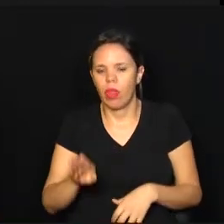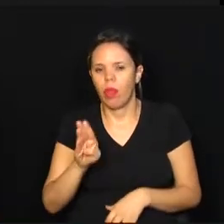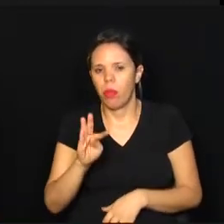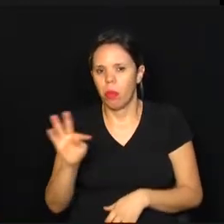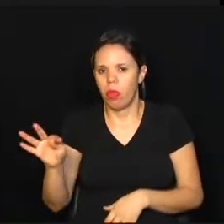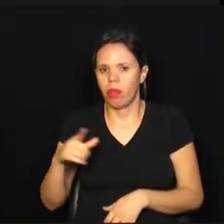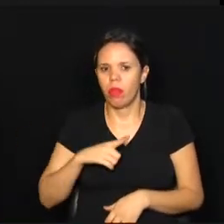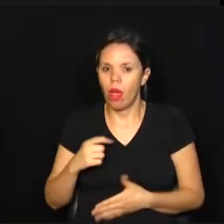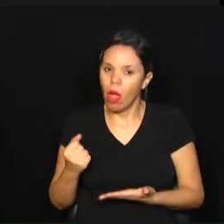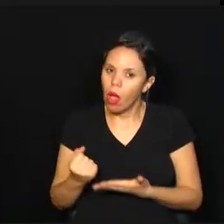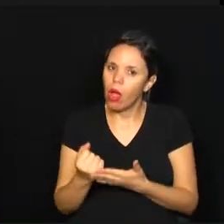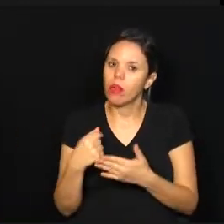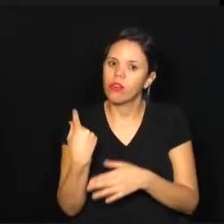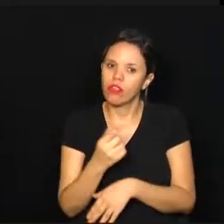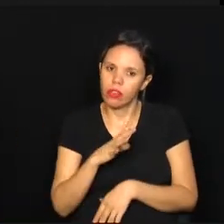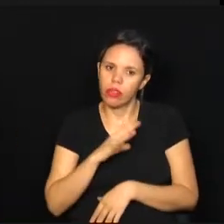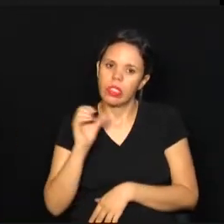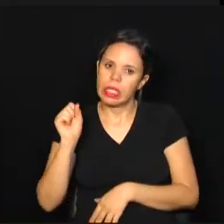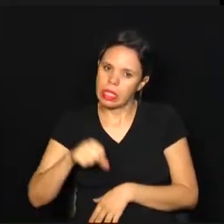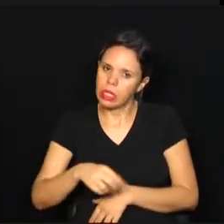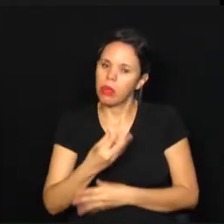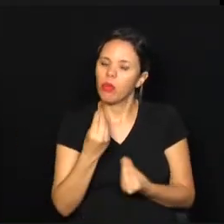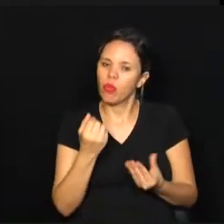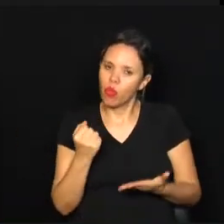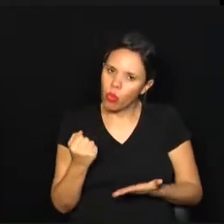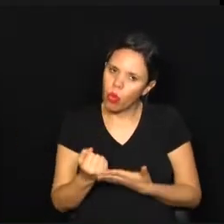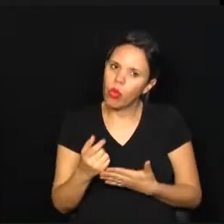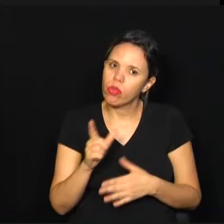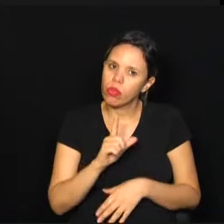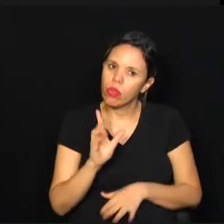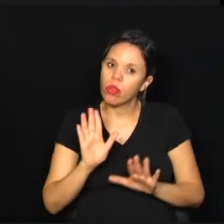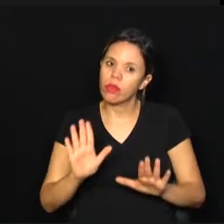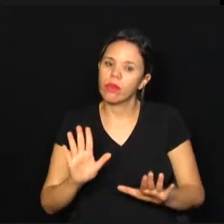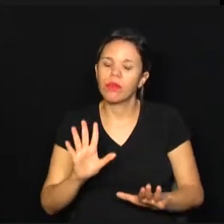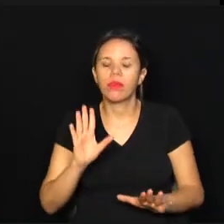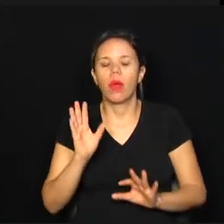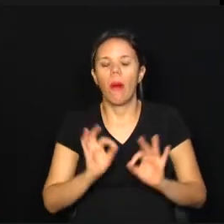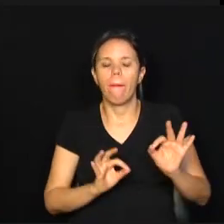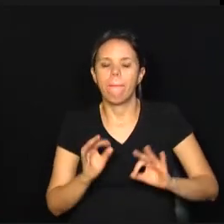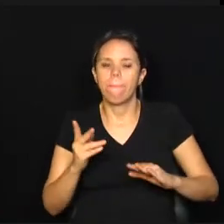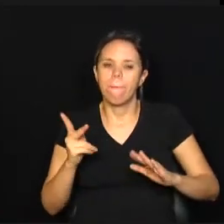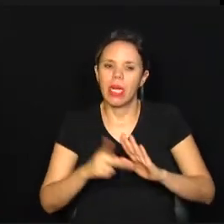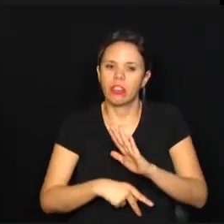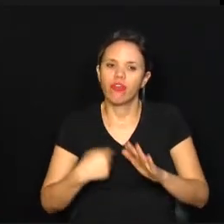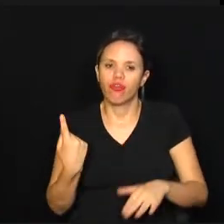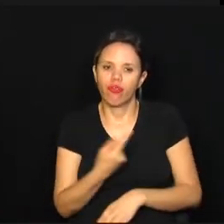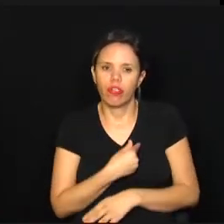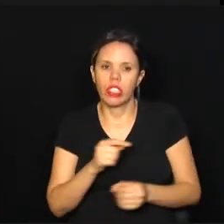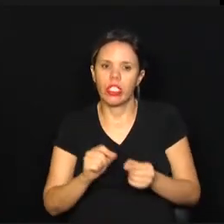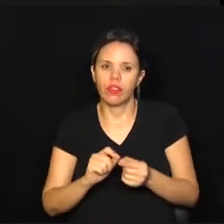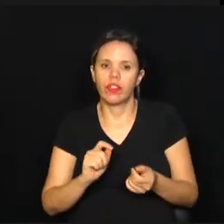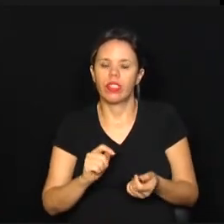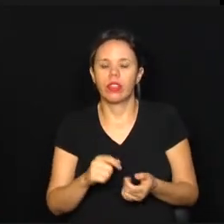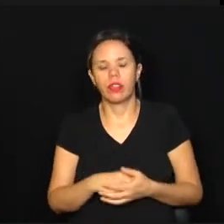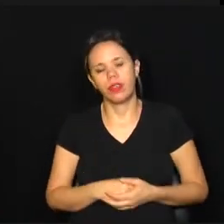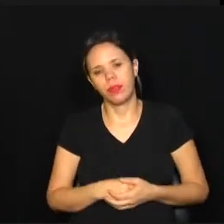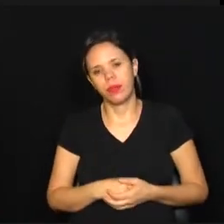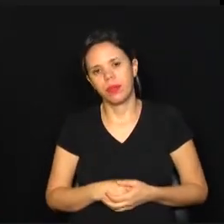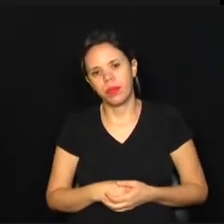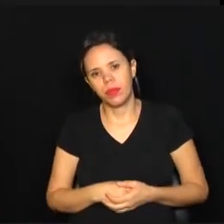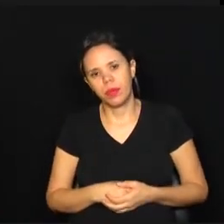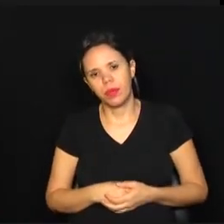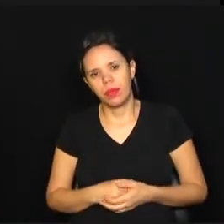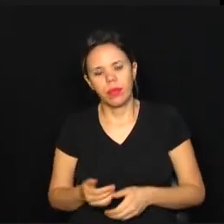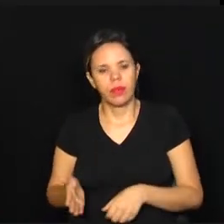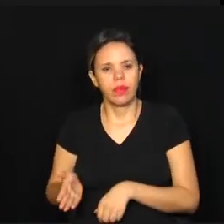ele contribui para a nossa cidade muito, entendeu? Mas o planejamento a gente tinha que fazer ele